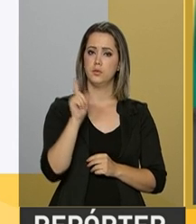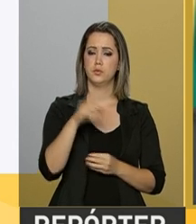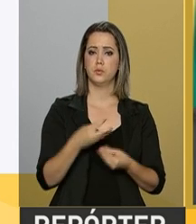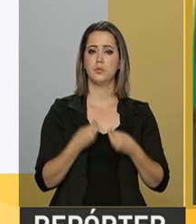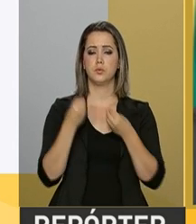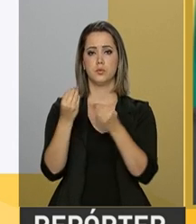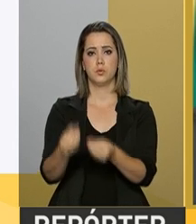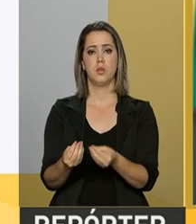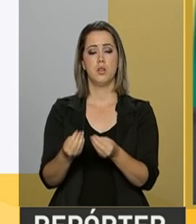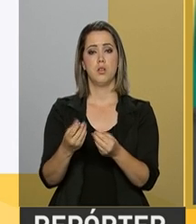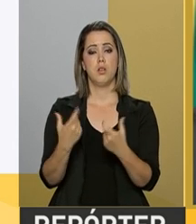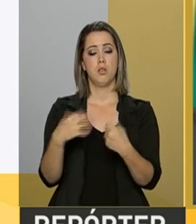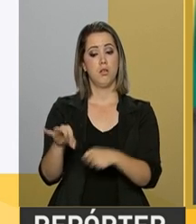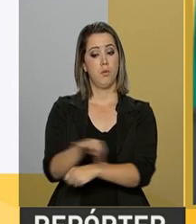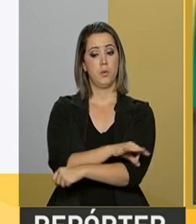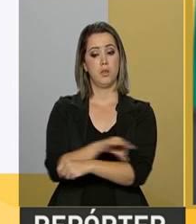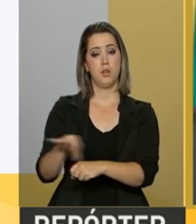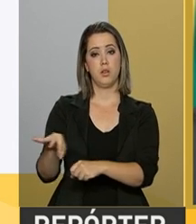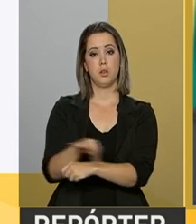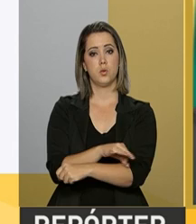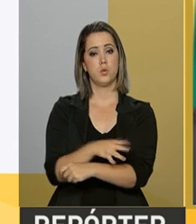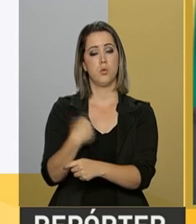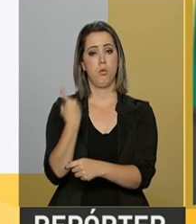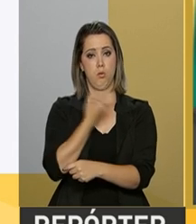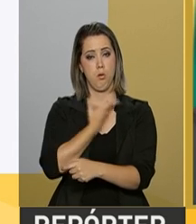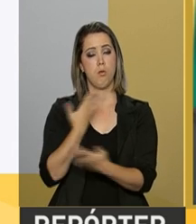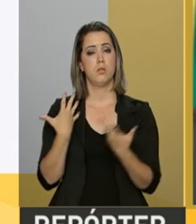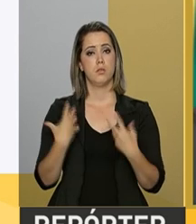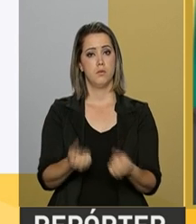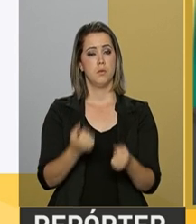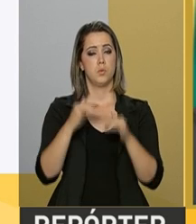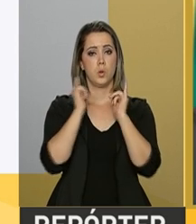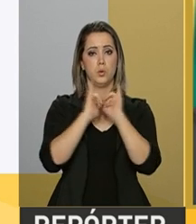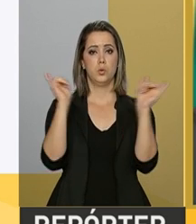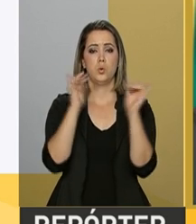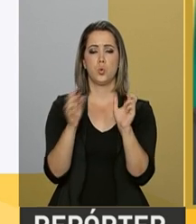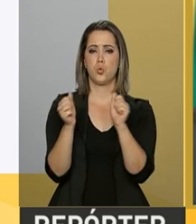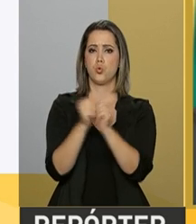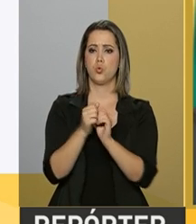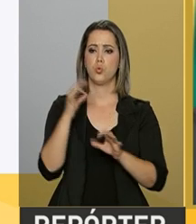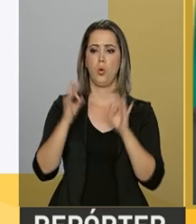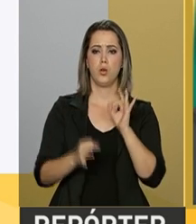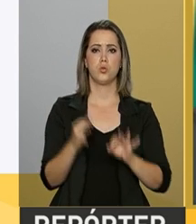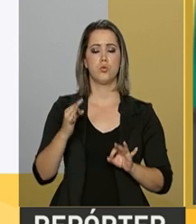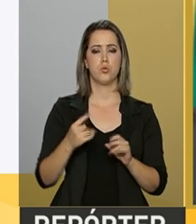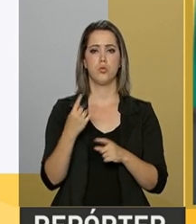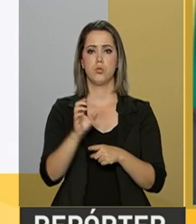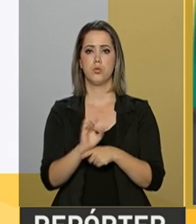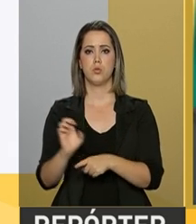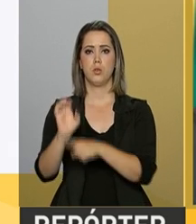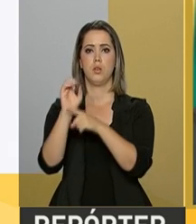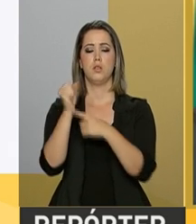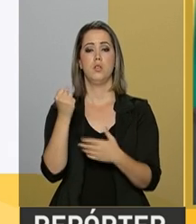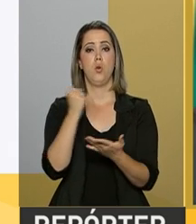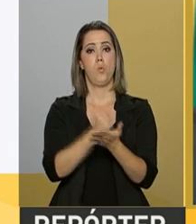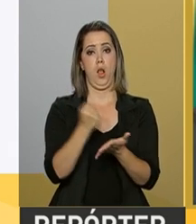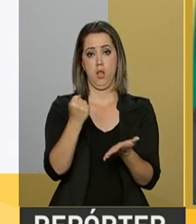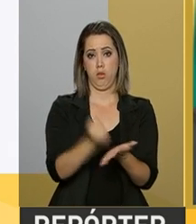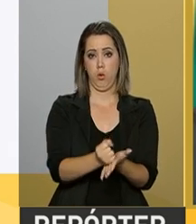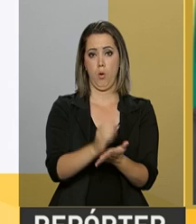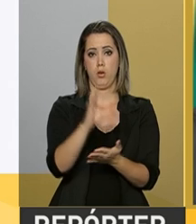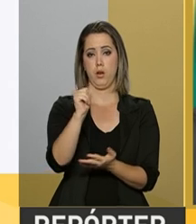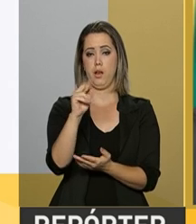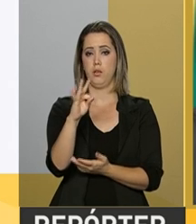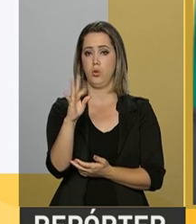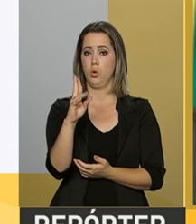dar endereço nós vamos começar a grande campanha isto envolve o poder judiciário Estadual envolve os cartórios estaduais não